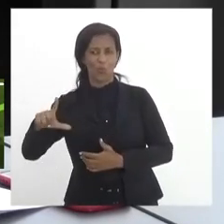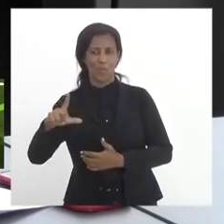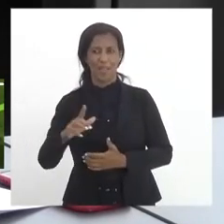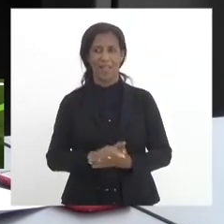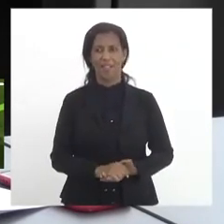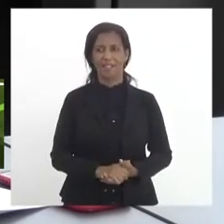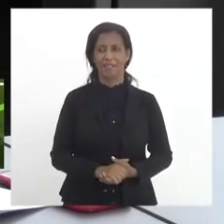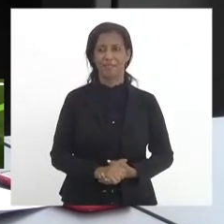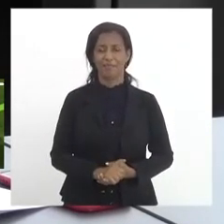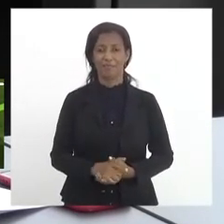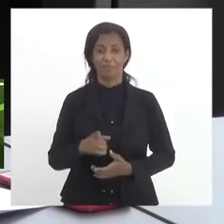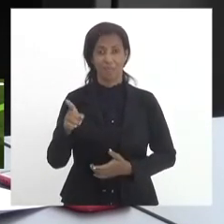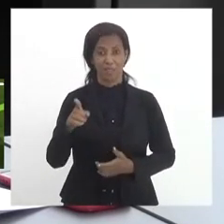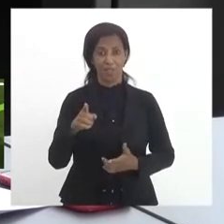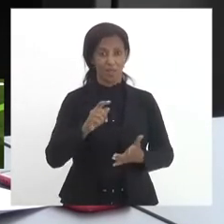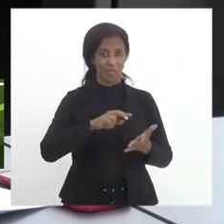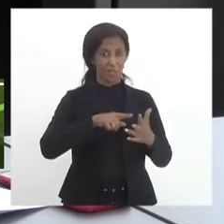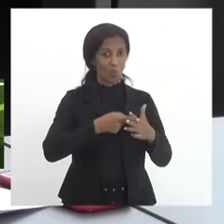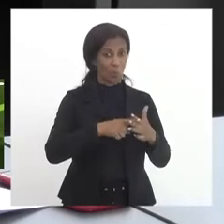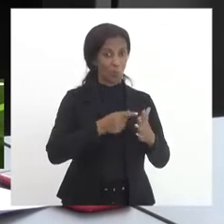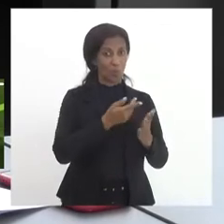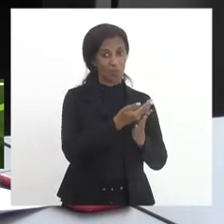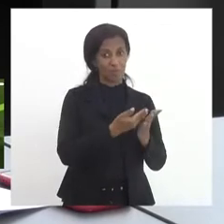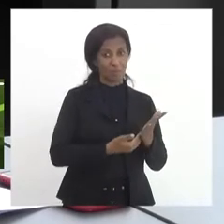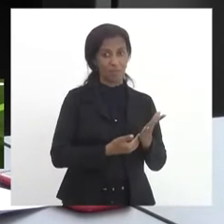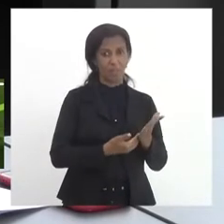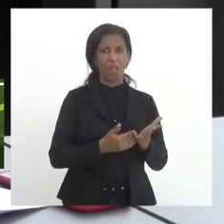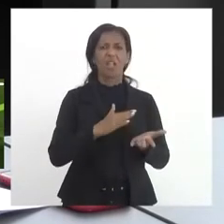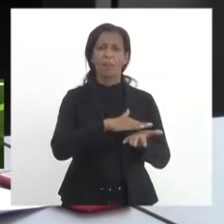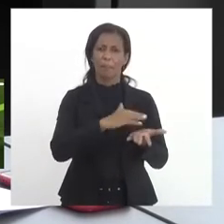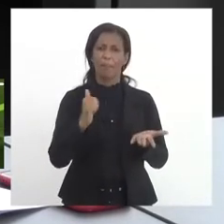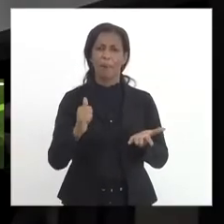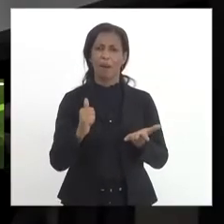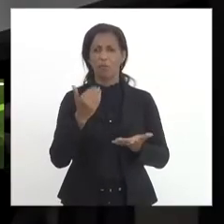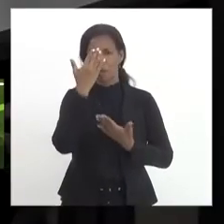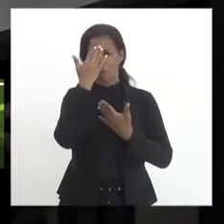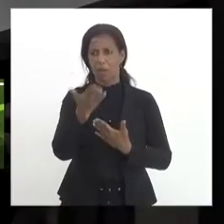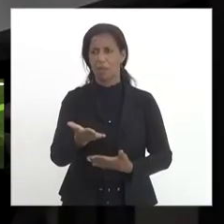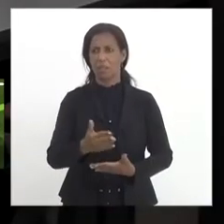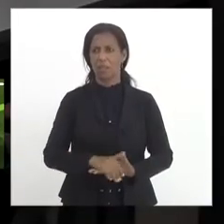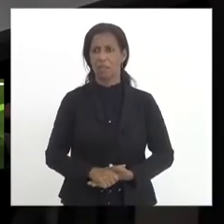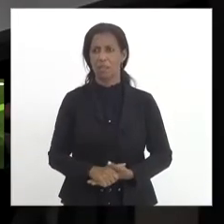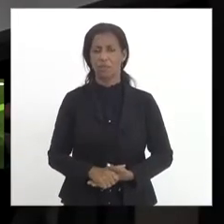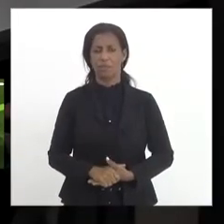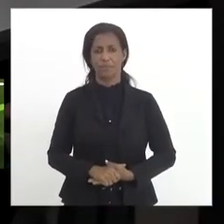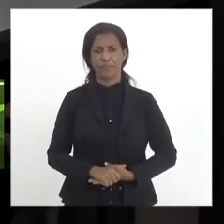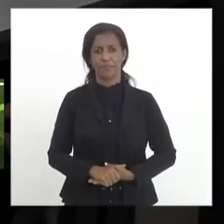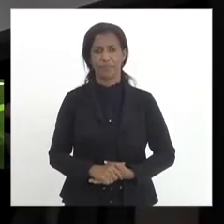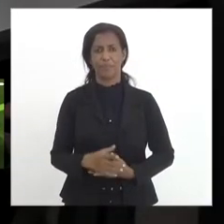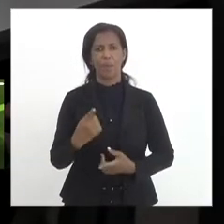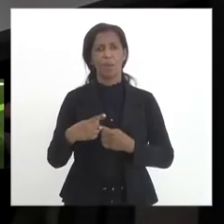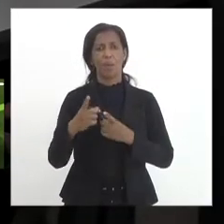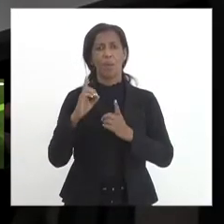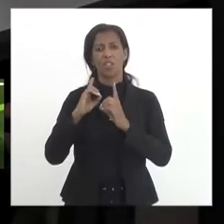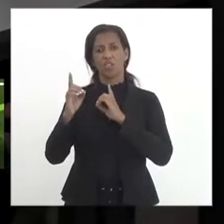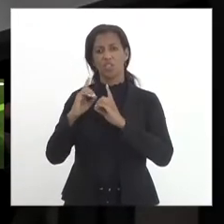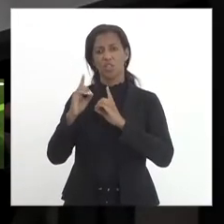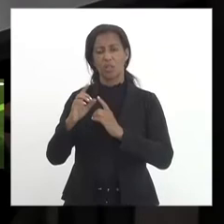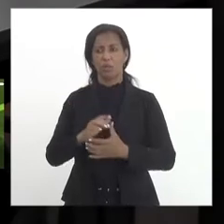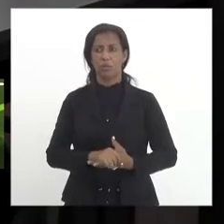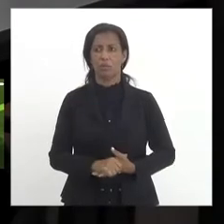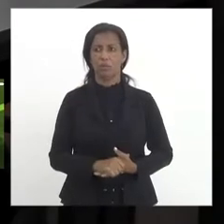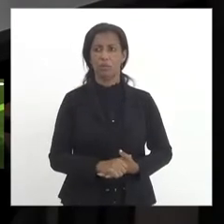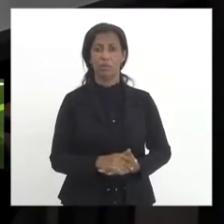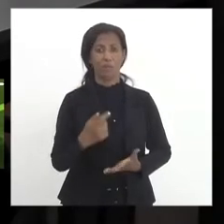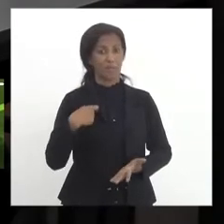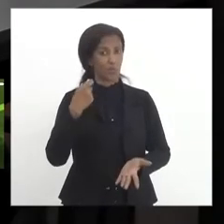introduziria esse detalhamento. Então, se puder tirar de pauta, eu agradeço a Vossa Excelência, que a gente dialoga depois. Tá bom. Mas eu ainda